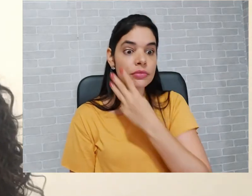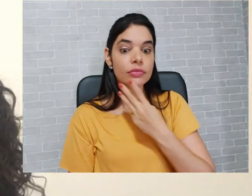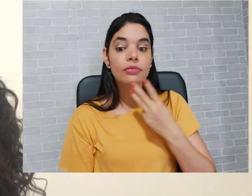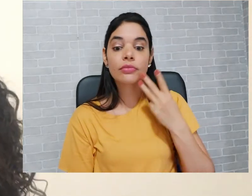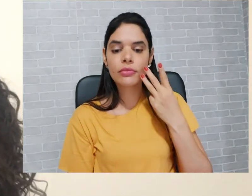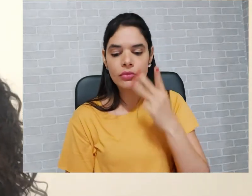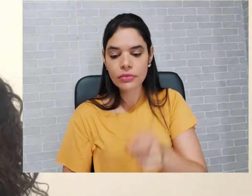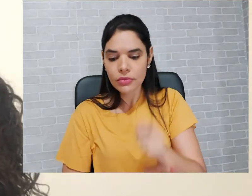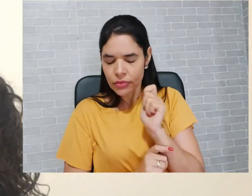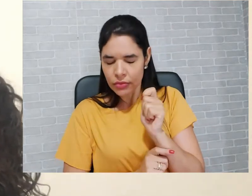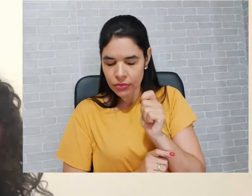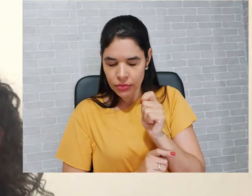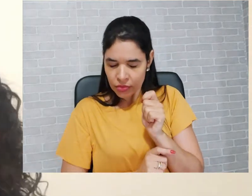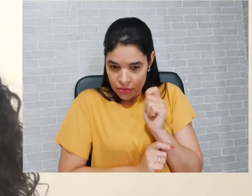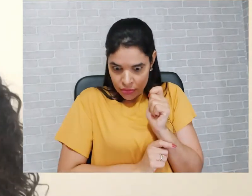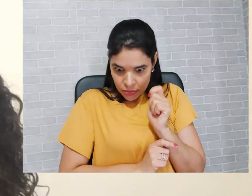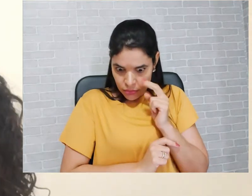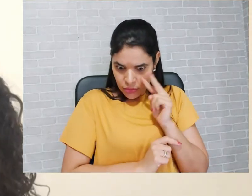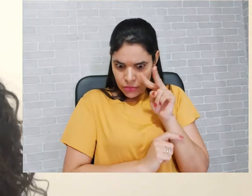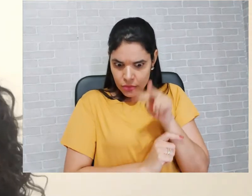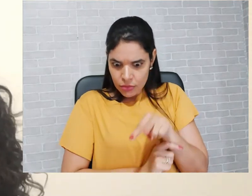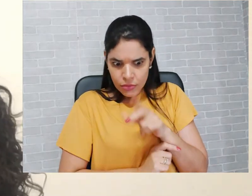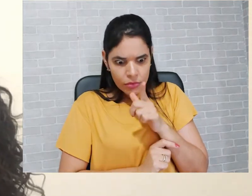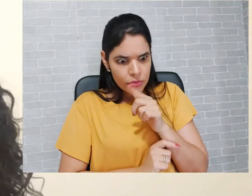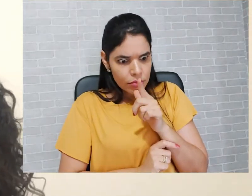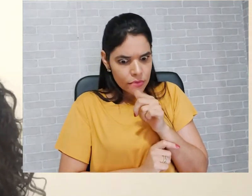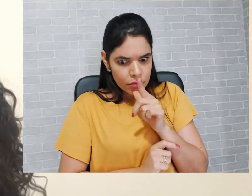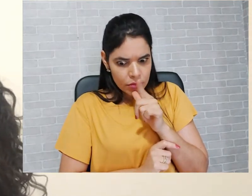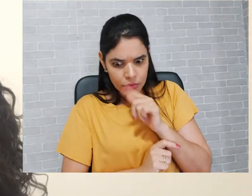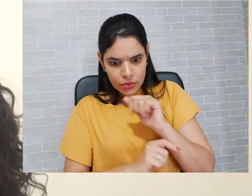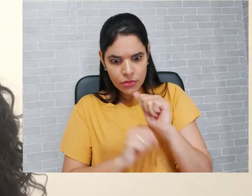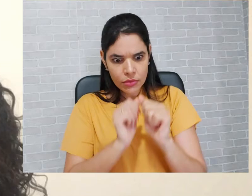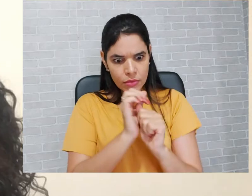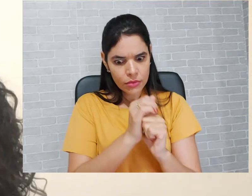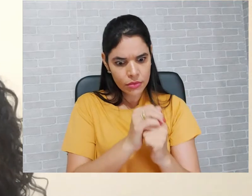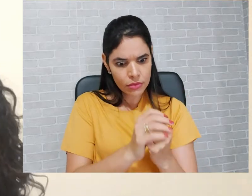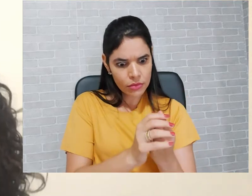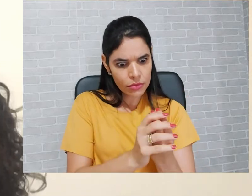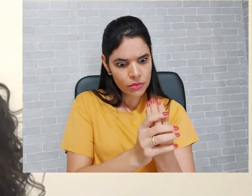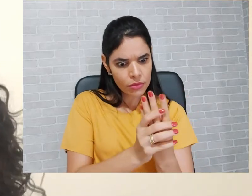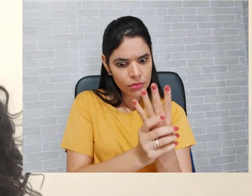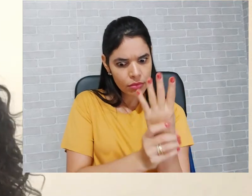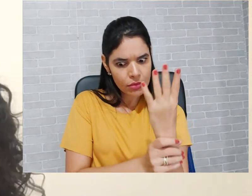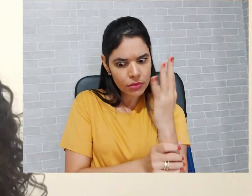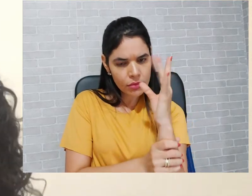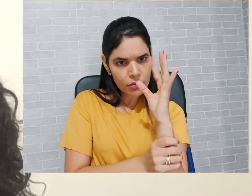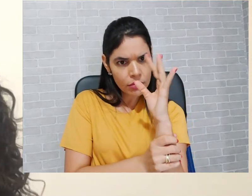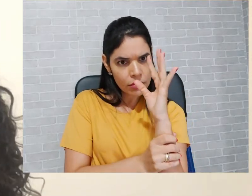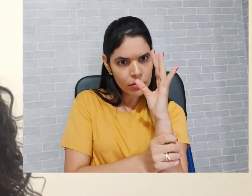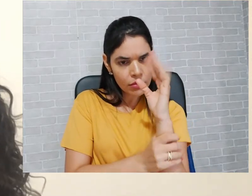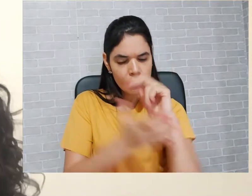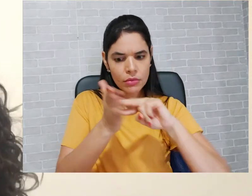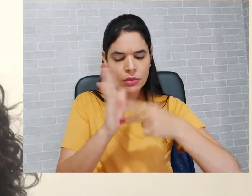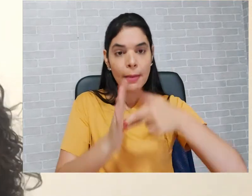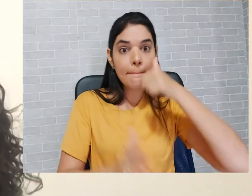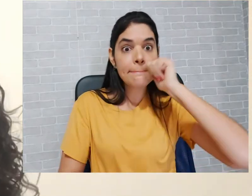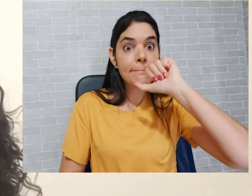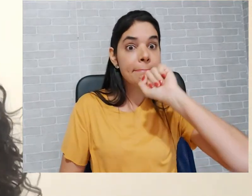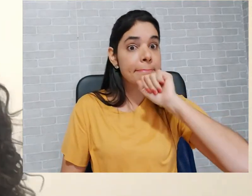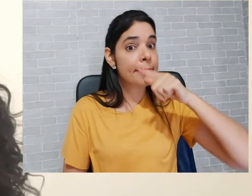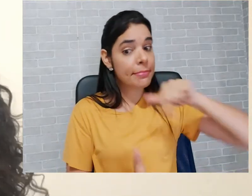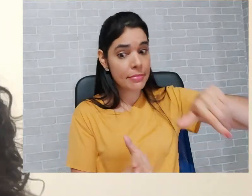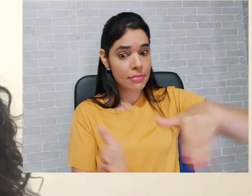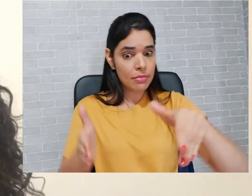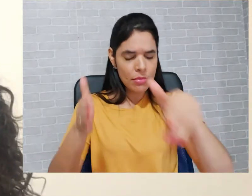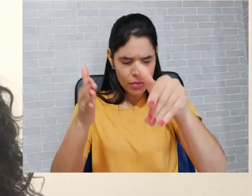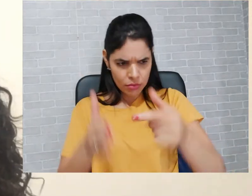ele vê a mão da Mamandilô, que é a mestre dos rios, né? E sem falar que se acredita que todo ser